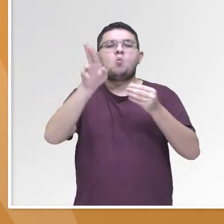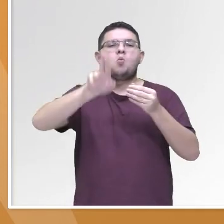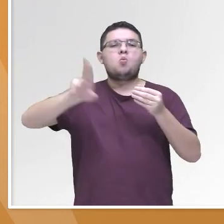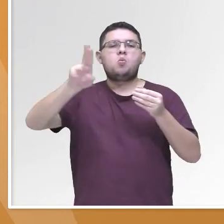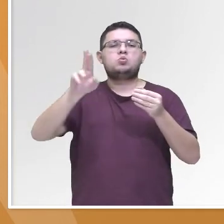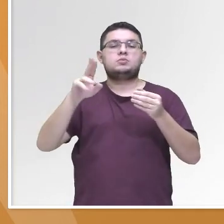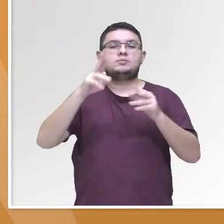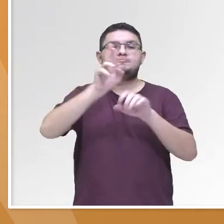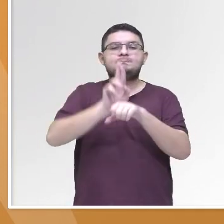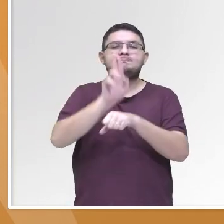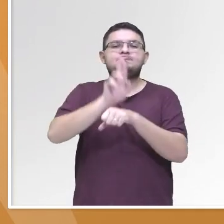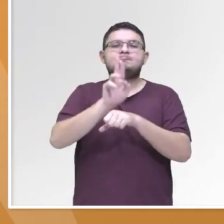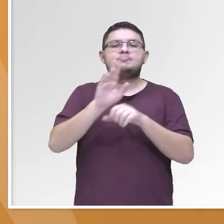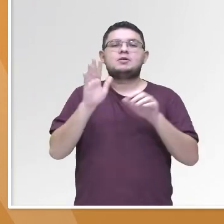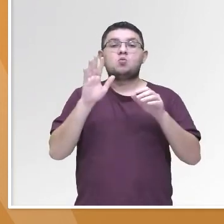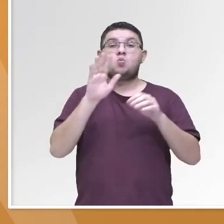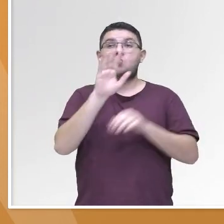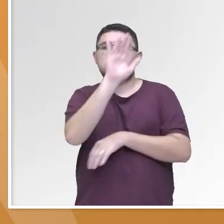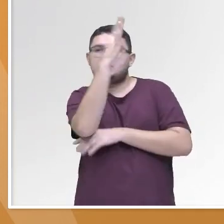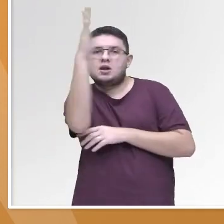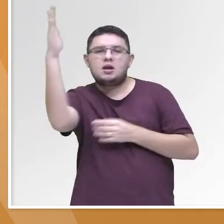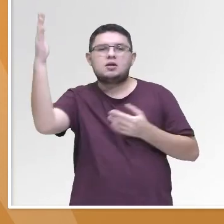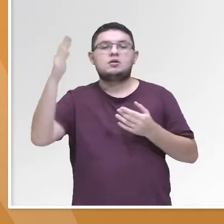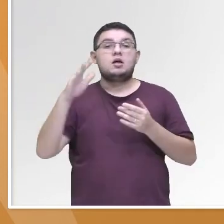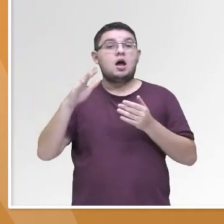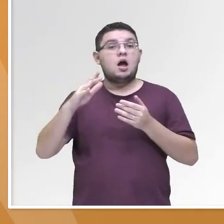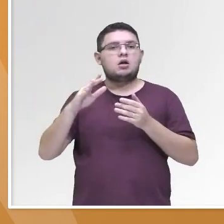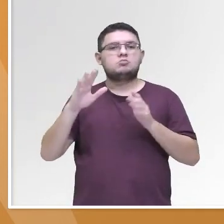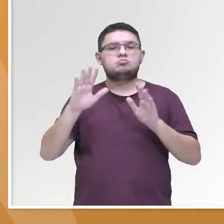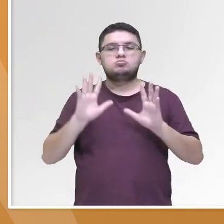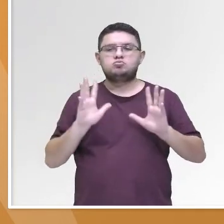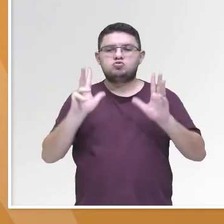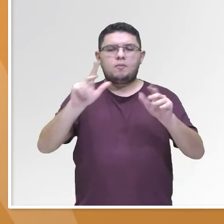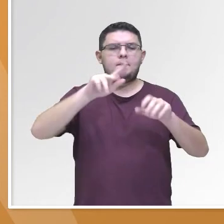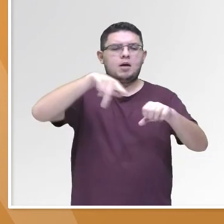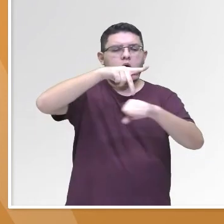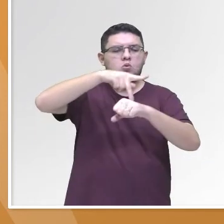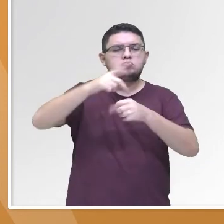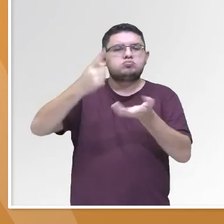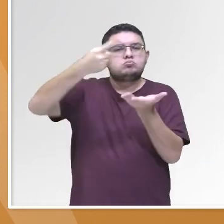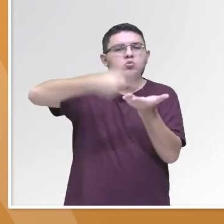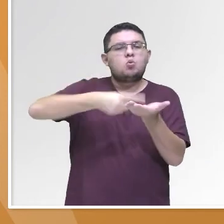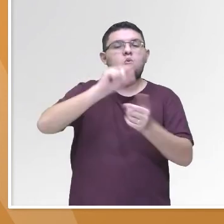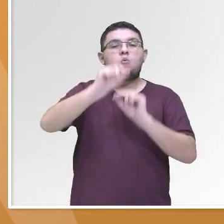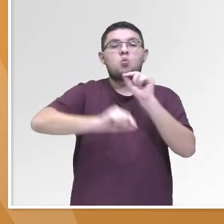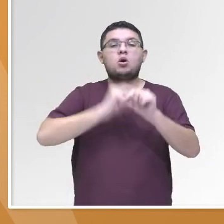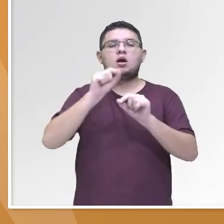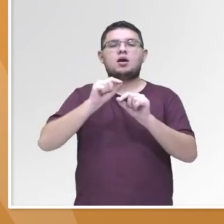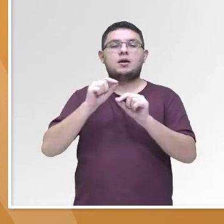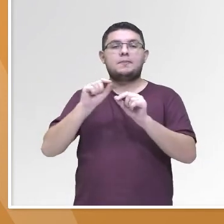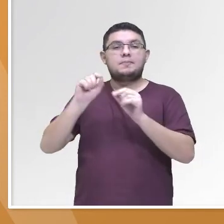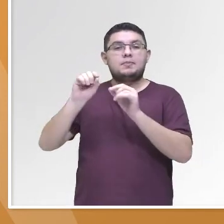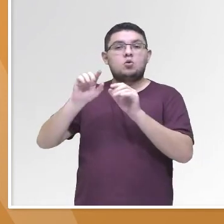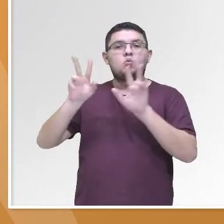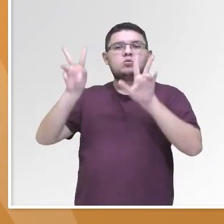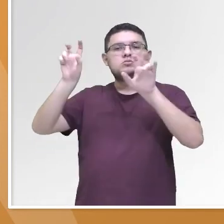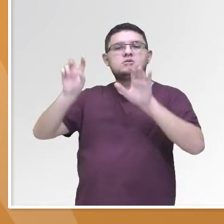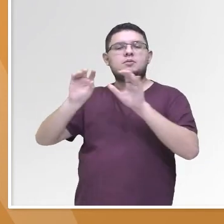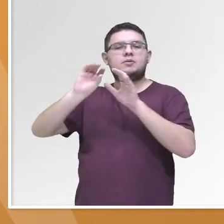ser feito, e chegaram aí a esse conceito de desenvolvimento sustentável, né? A partir dessas